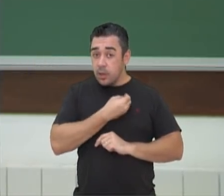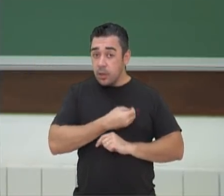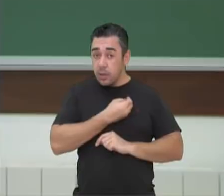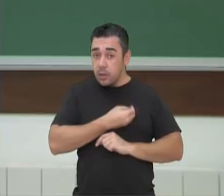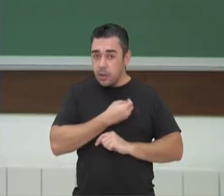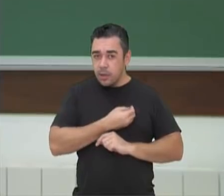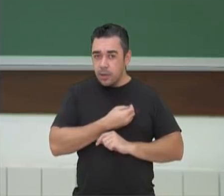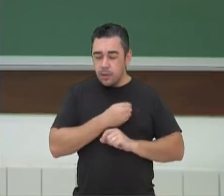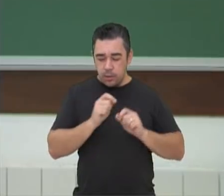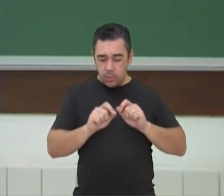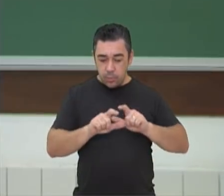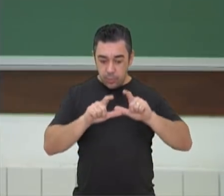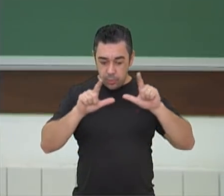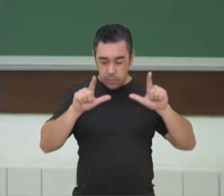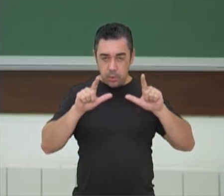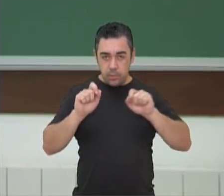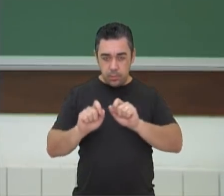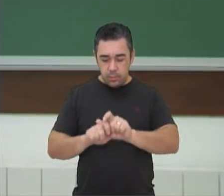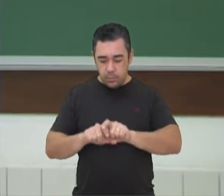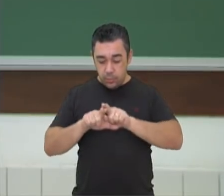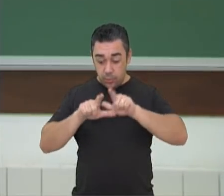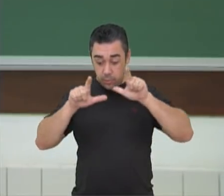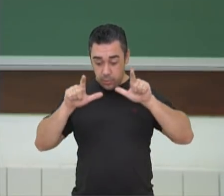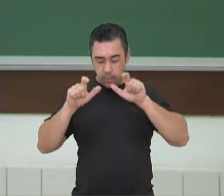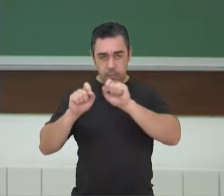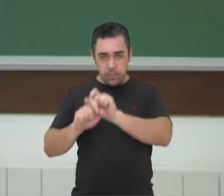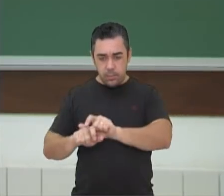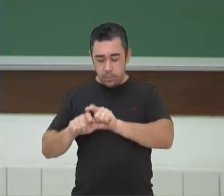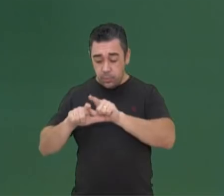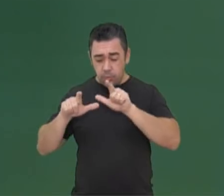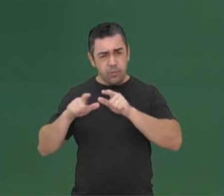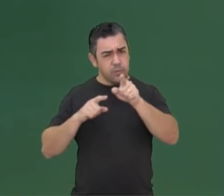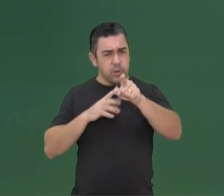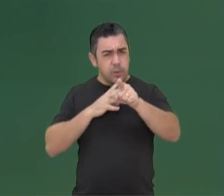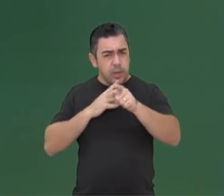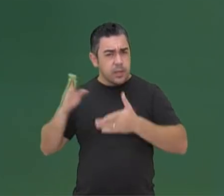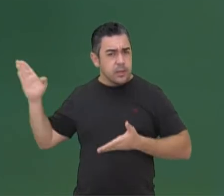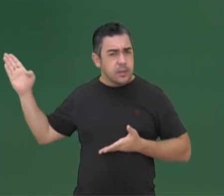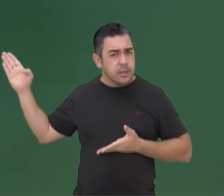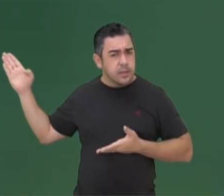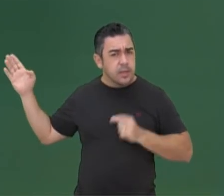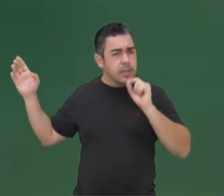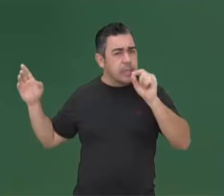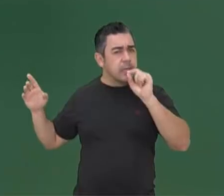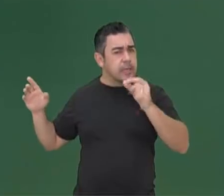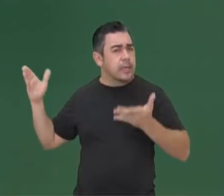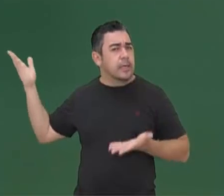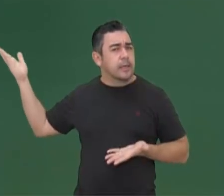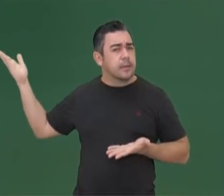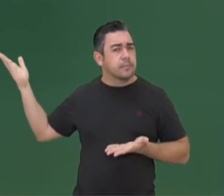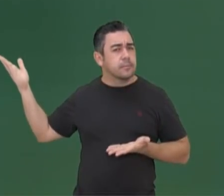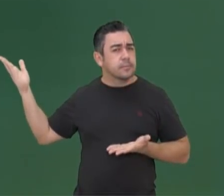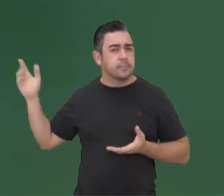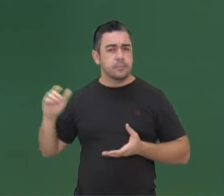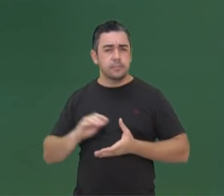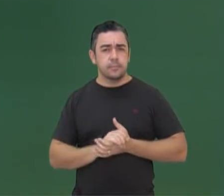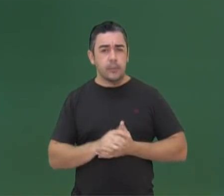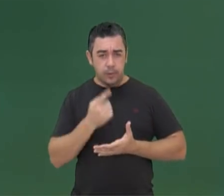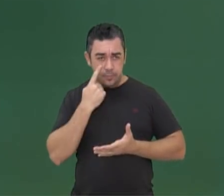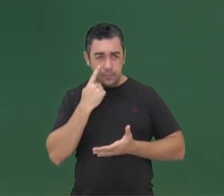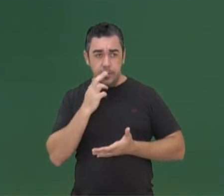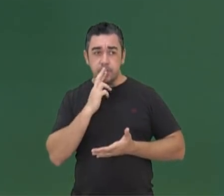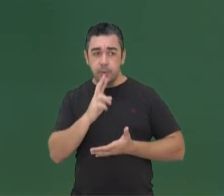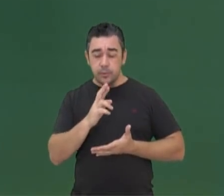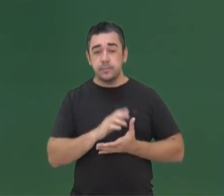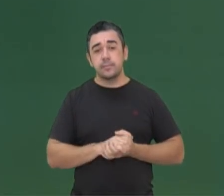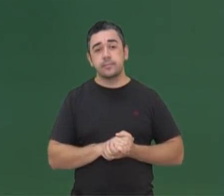e ampliei. Eu só trouxe um pedaço. Será que você reconheceu? Que seres são esses? Vamos ver a